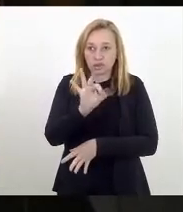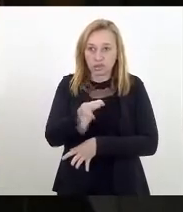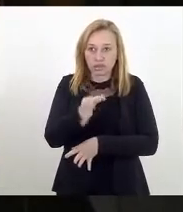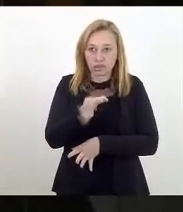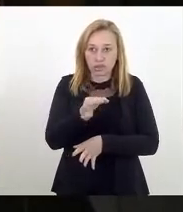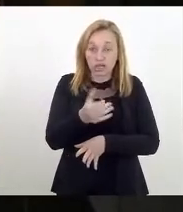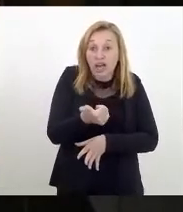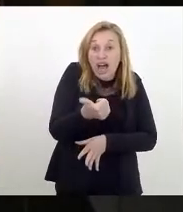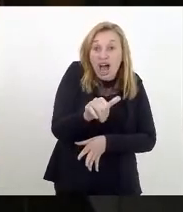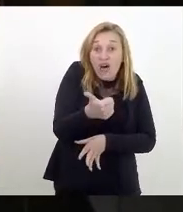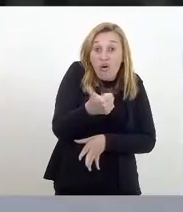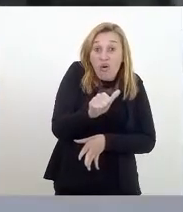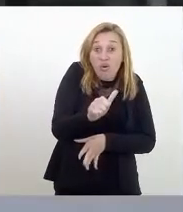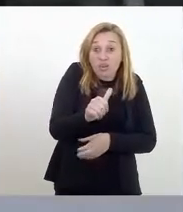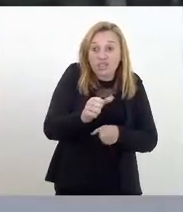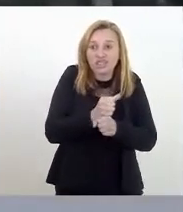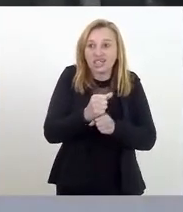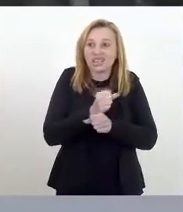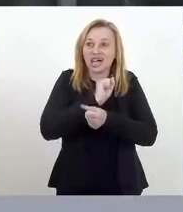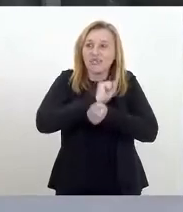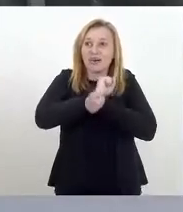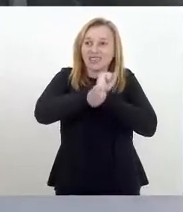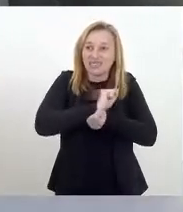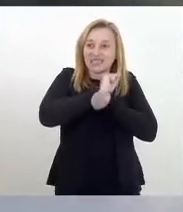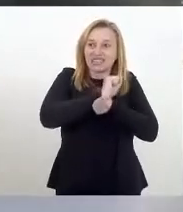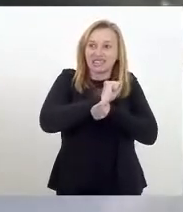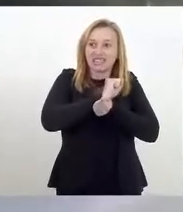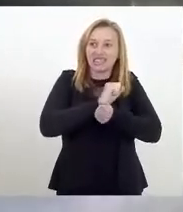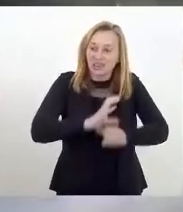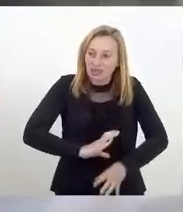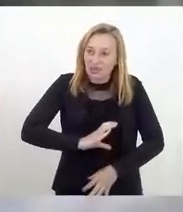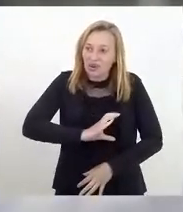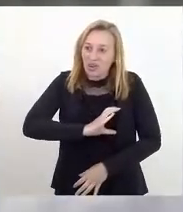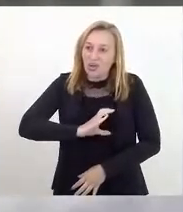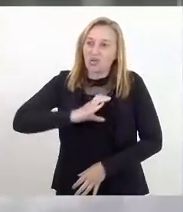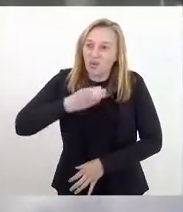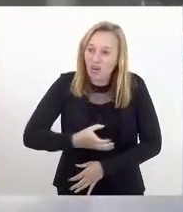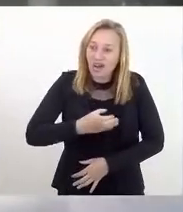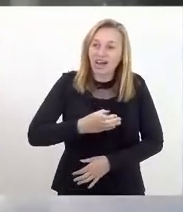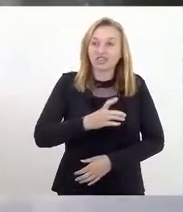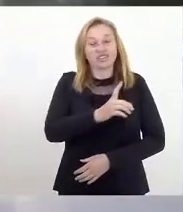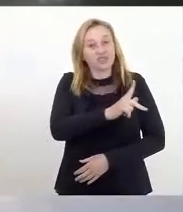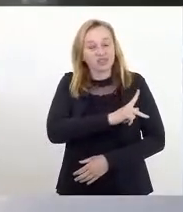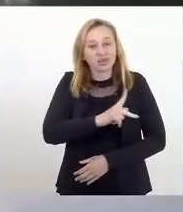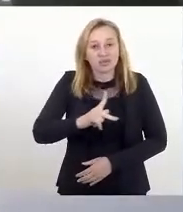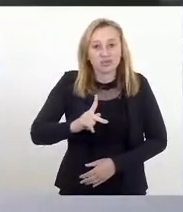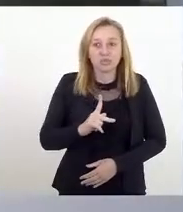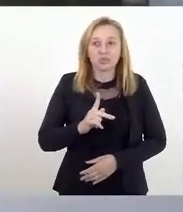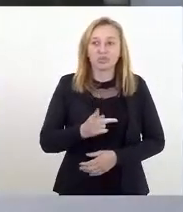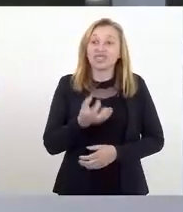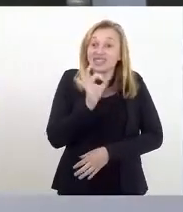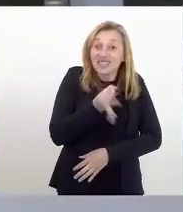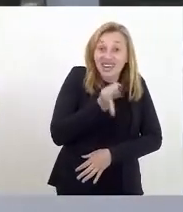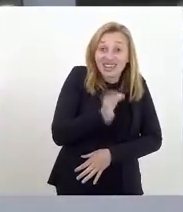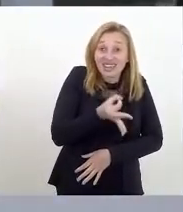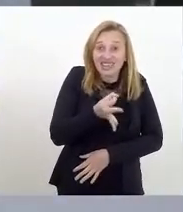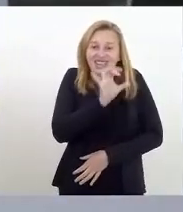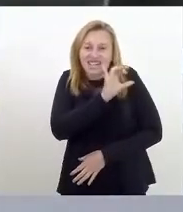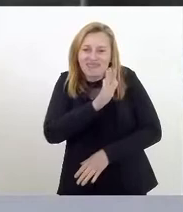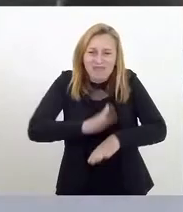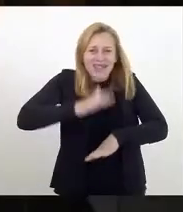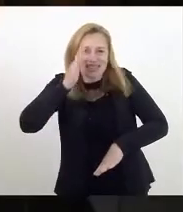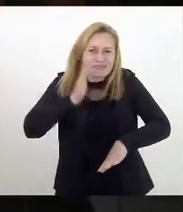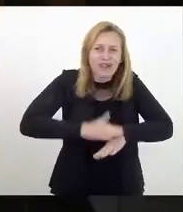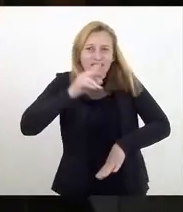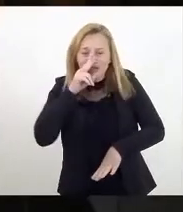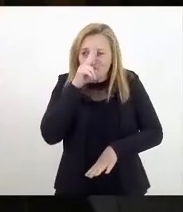11 anos aguardada e com muita coragem enfrentada pela Defensoria Pública que eu tenho certeza que cada vez mais se